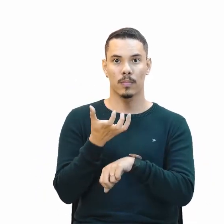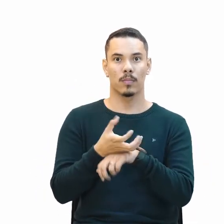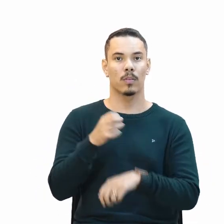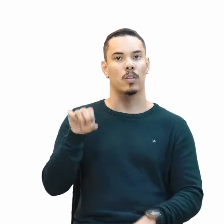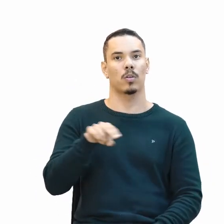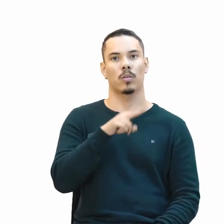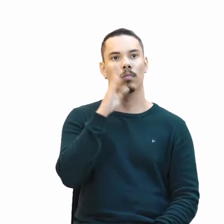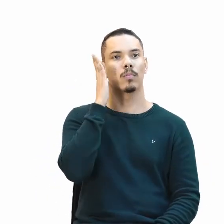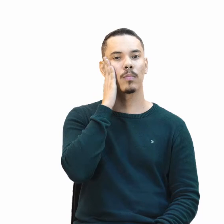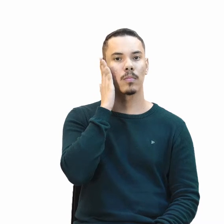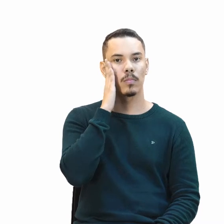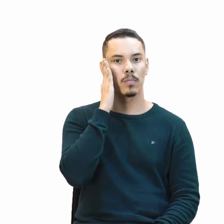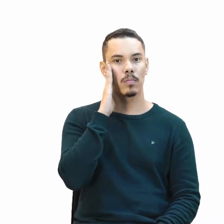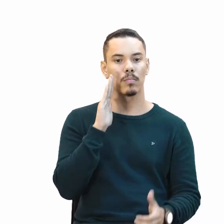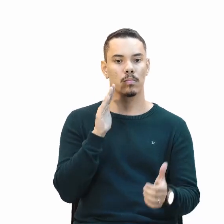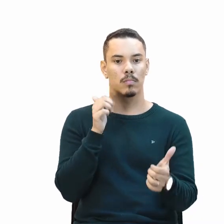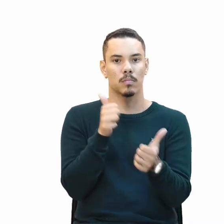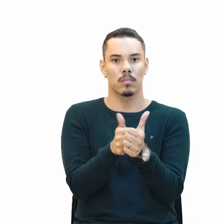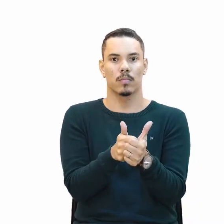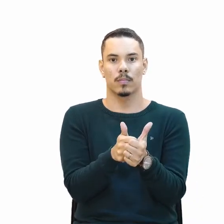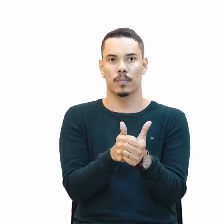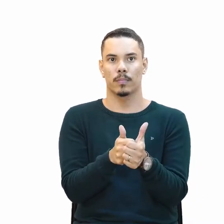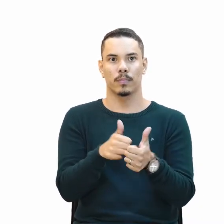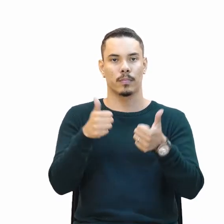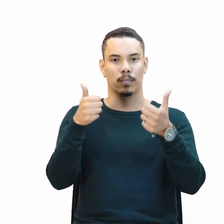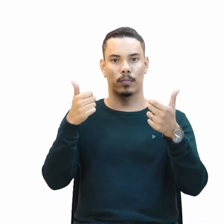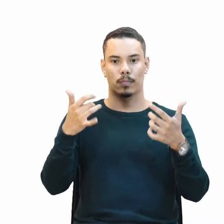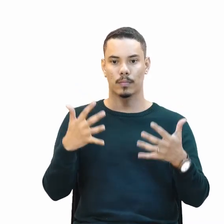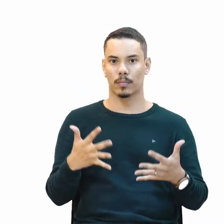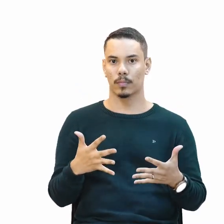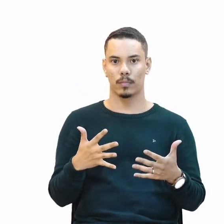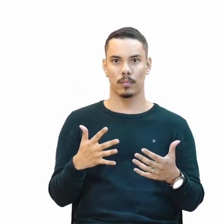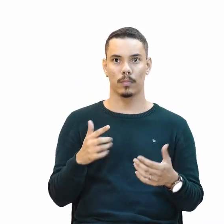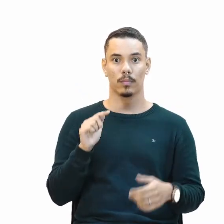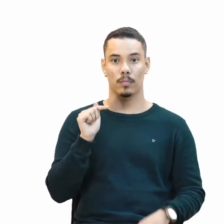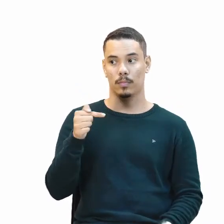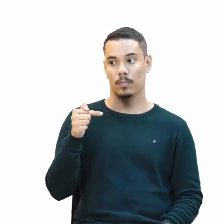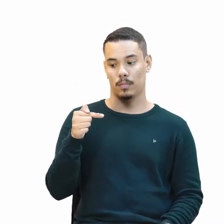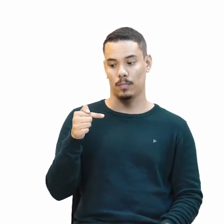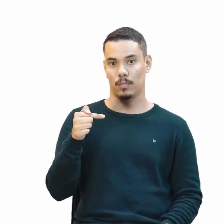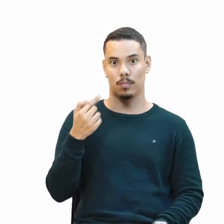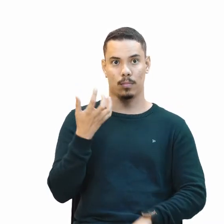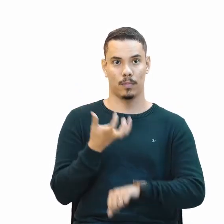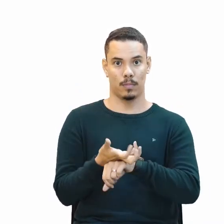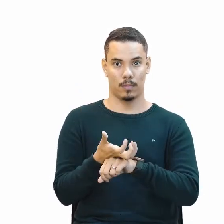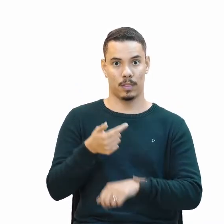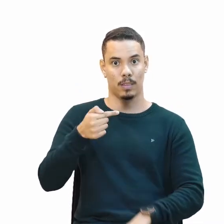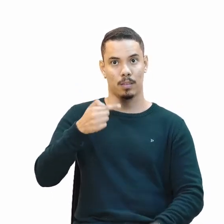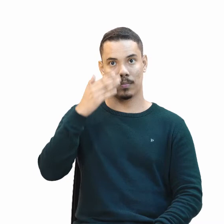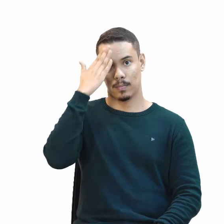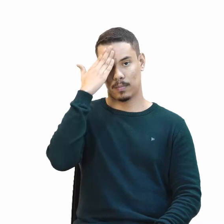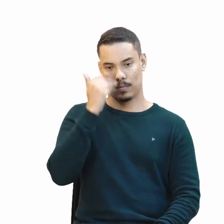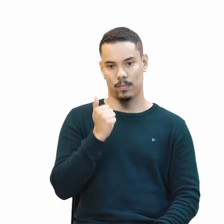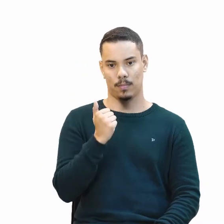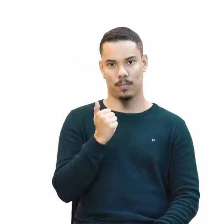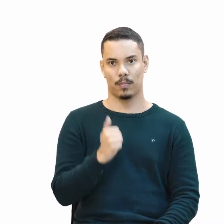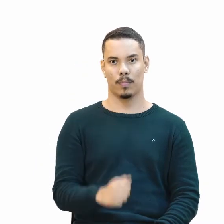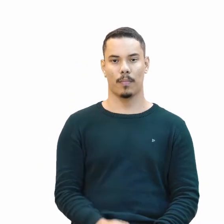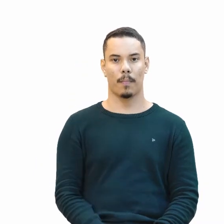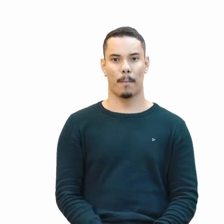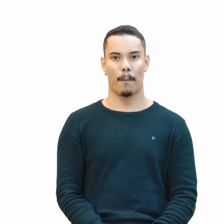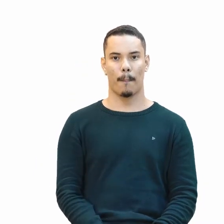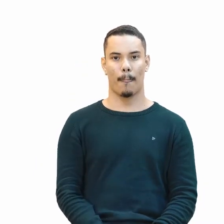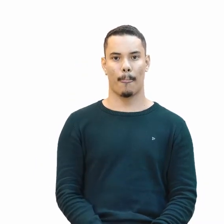saberes, eles eram definidos em 7. Haviam 7 disciplinas ou 7 saberes. E